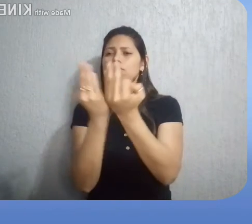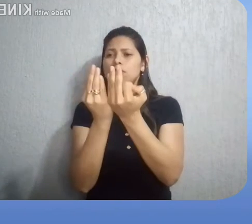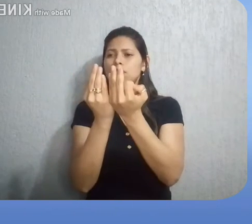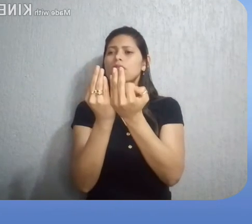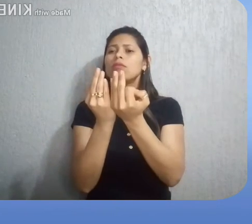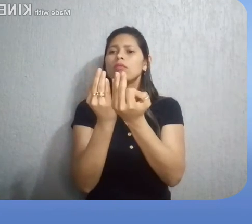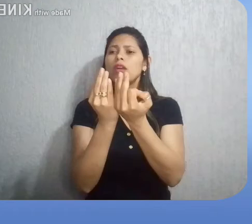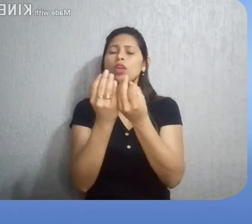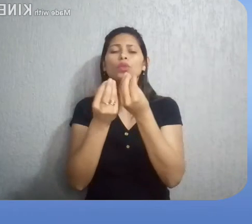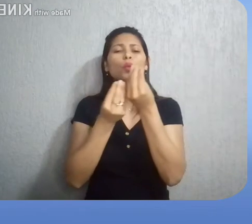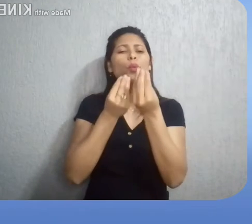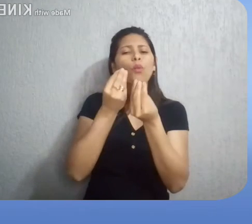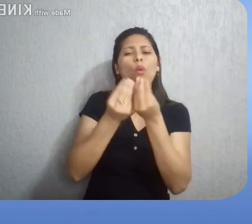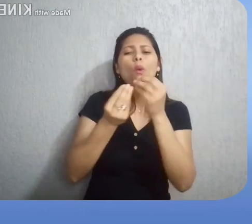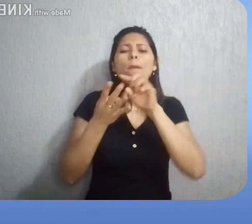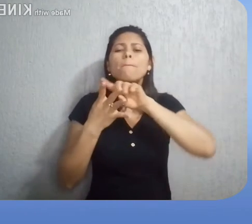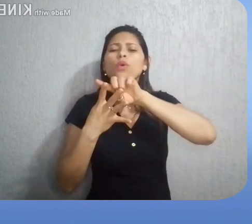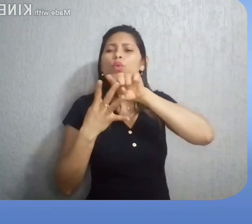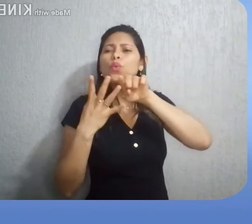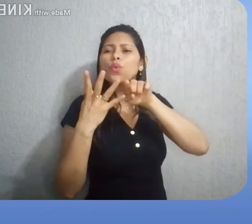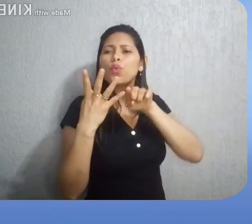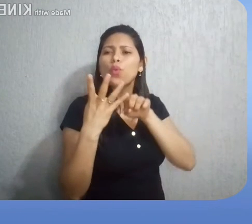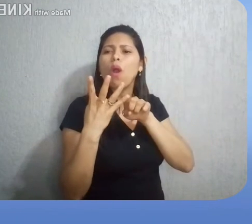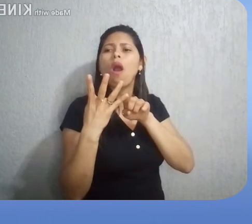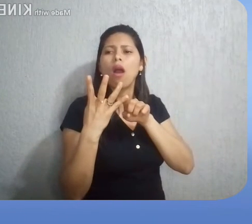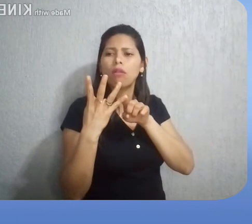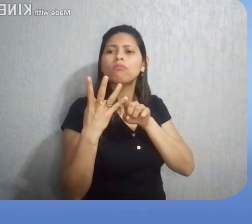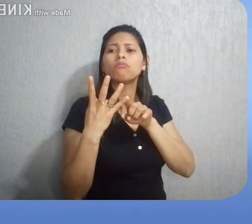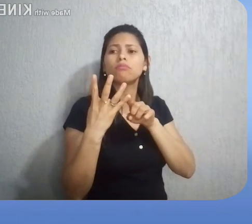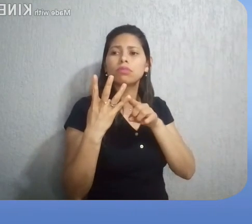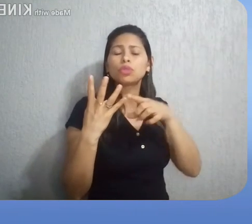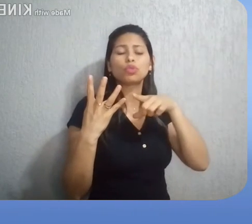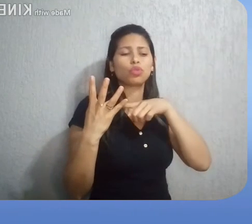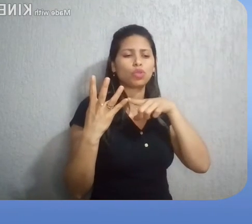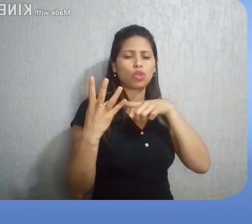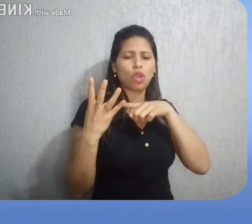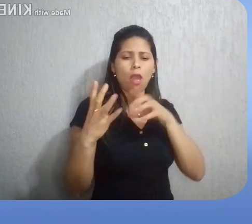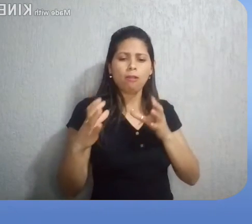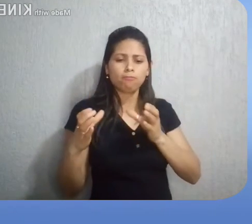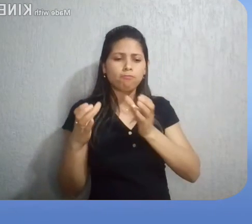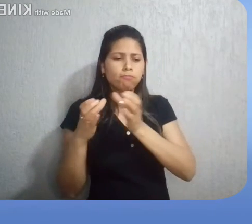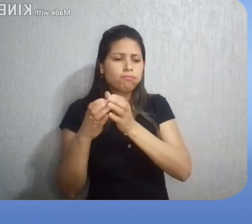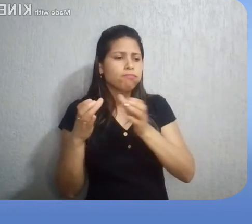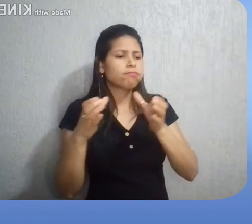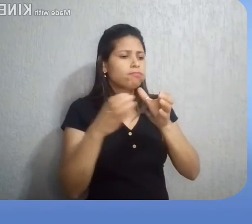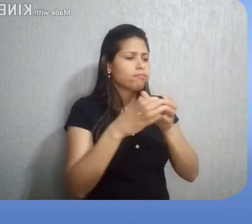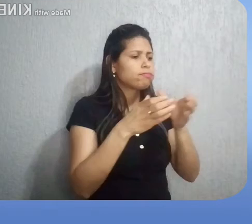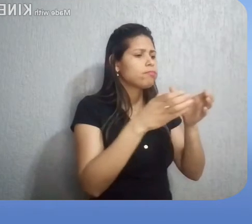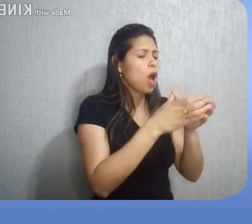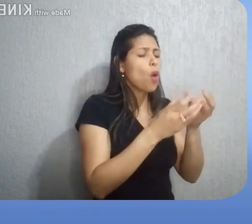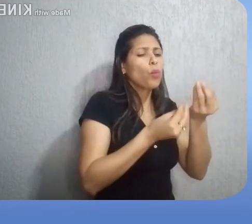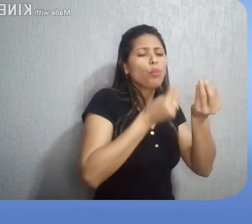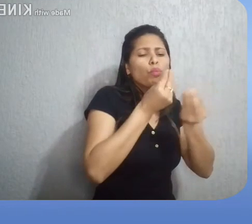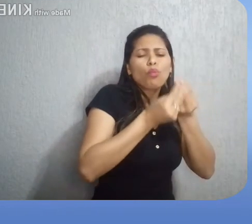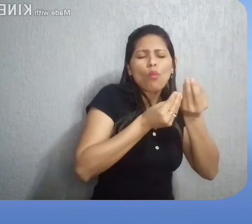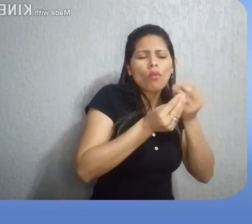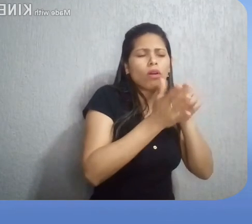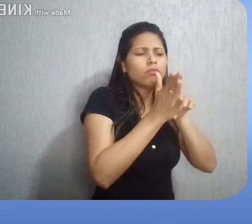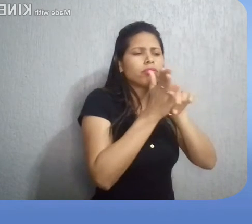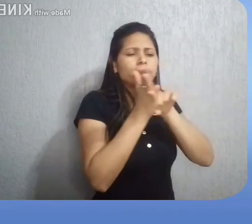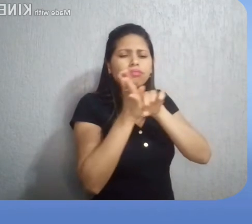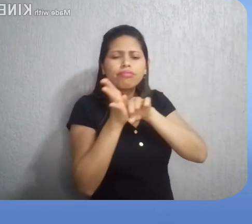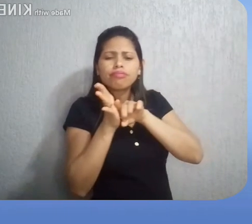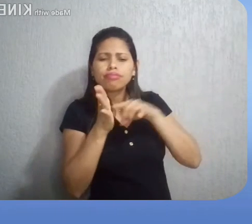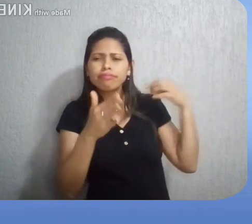esse grau de parentesco, que existem ancestrais comuns, eles poderiam então compreender a genealogia subordinada, ou